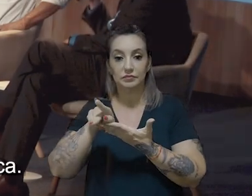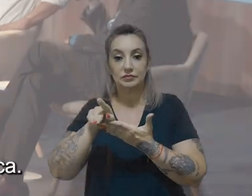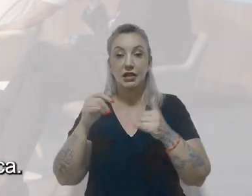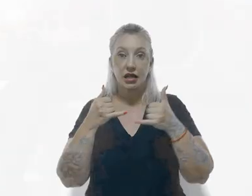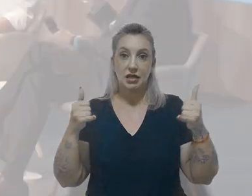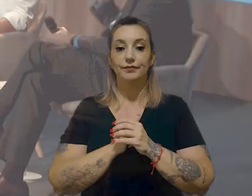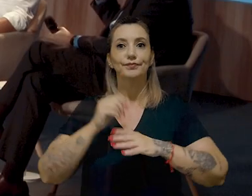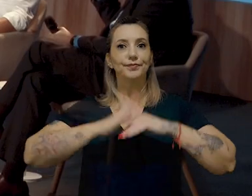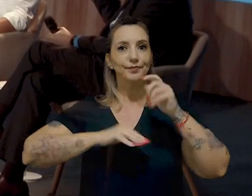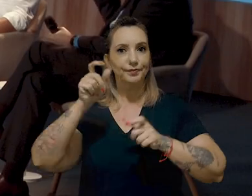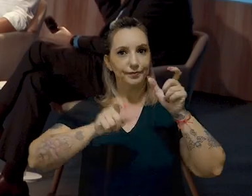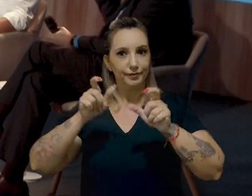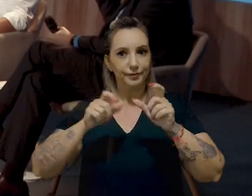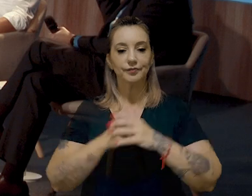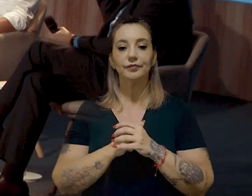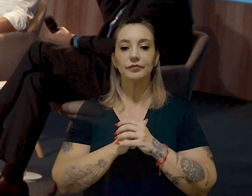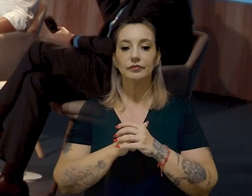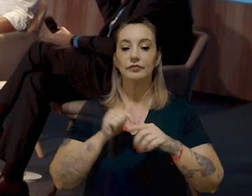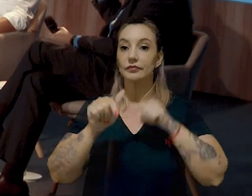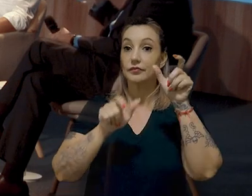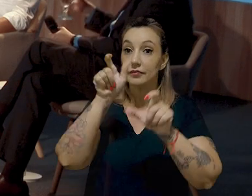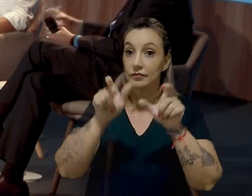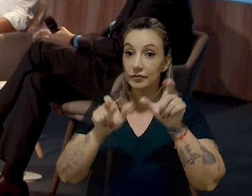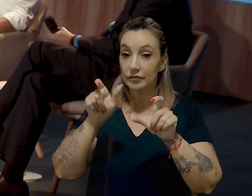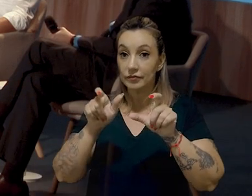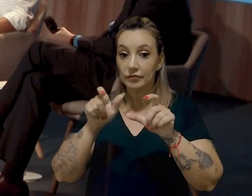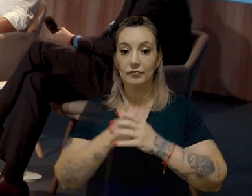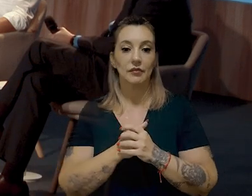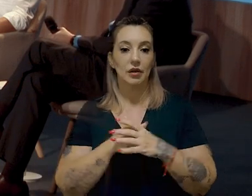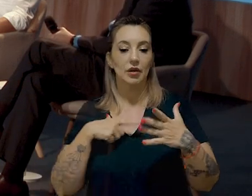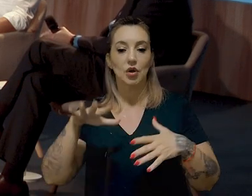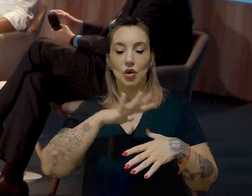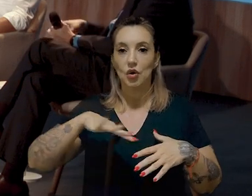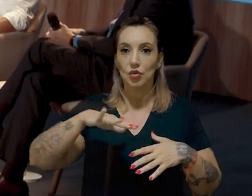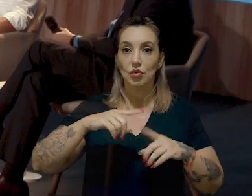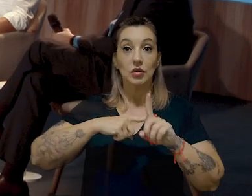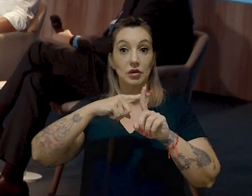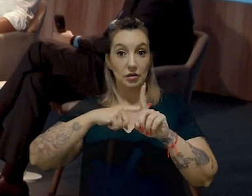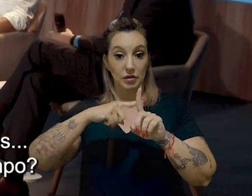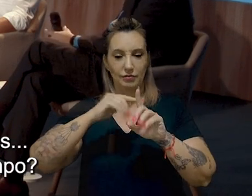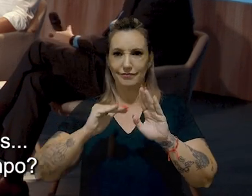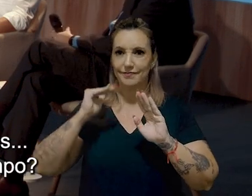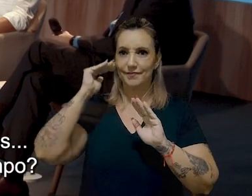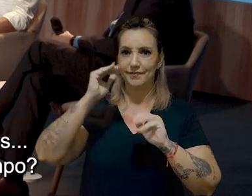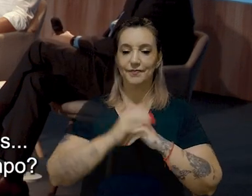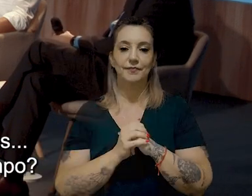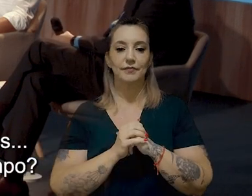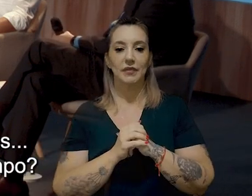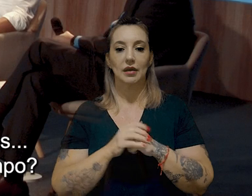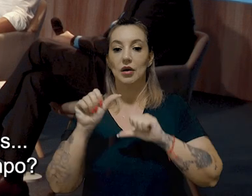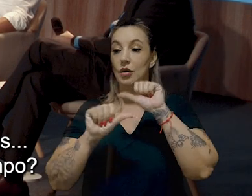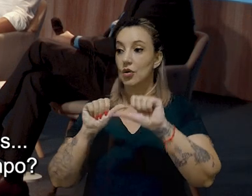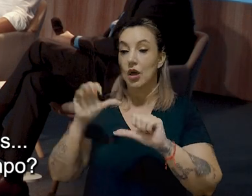energética a mão de obra aos trabalhadores assim no ambiente de temperatura mais elevada